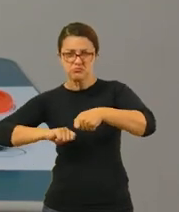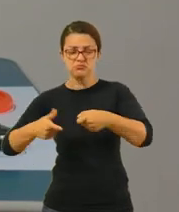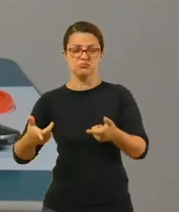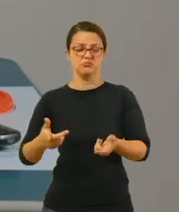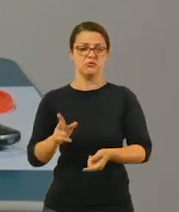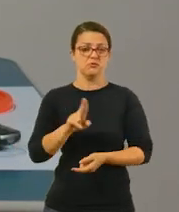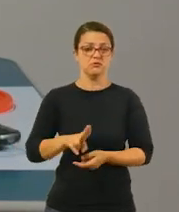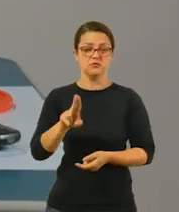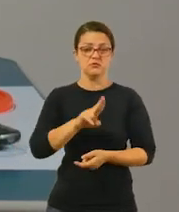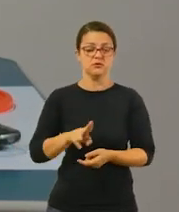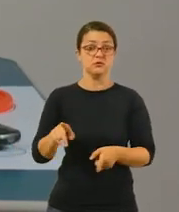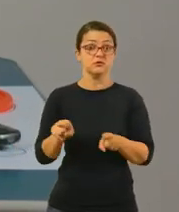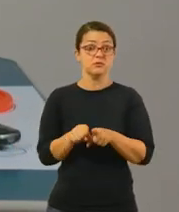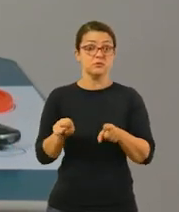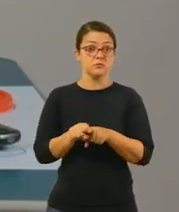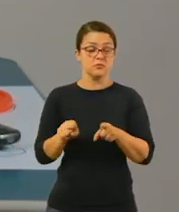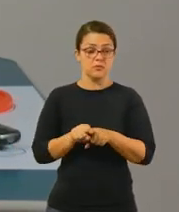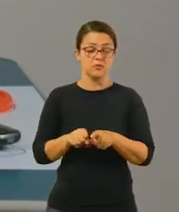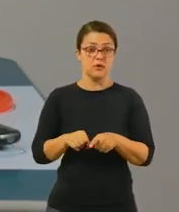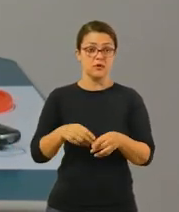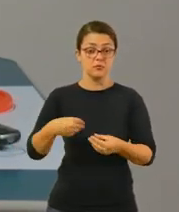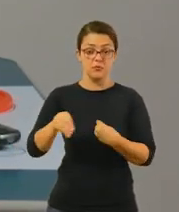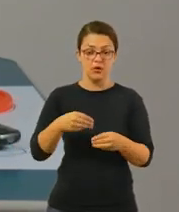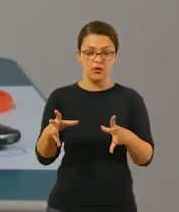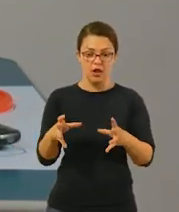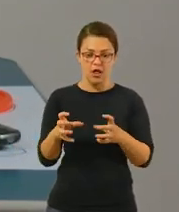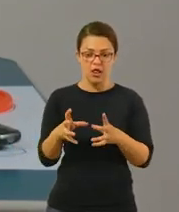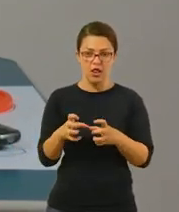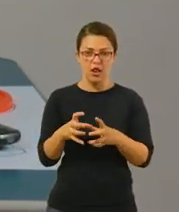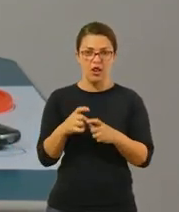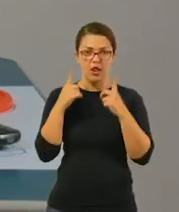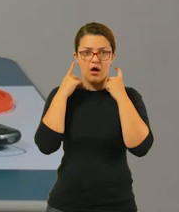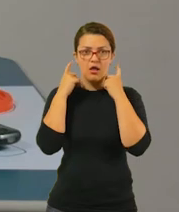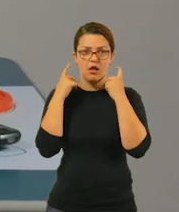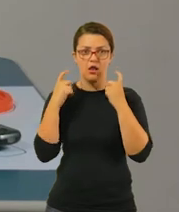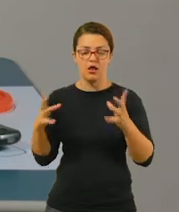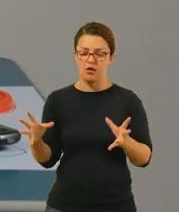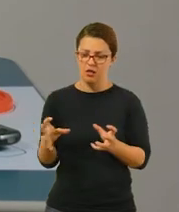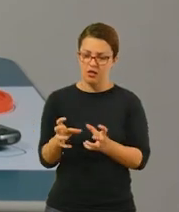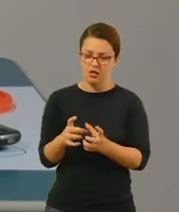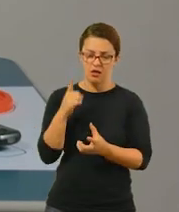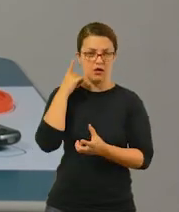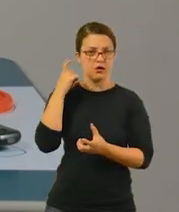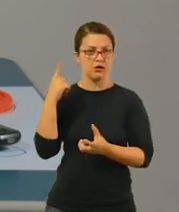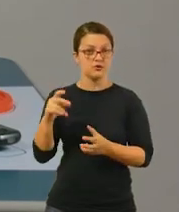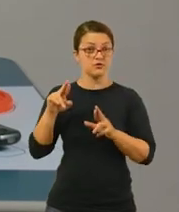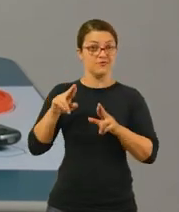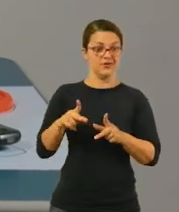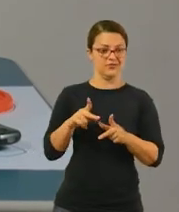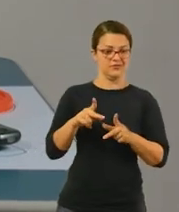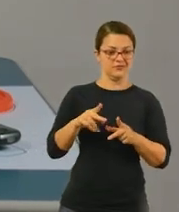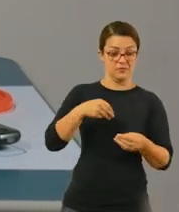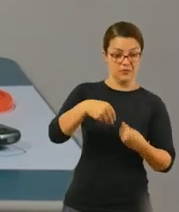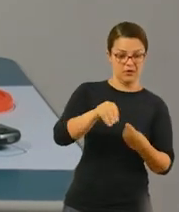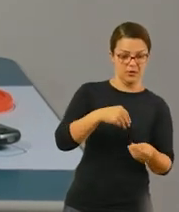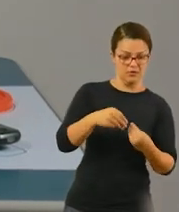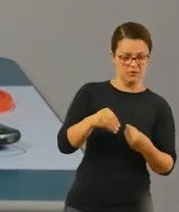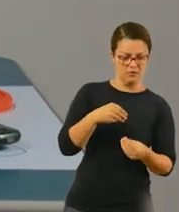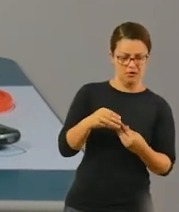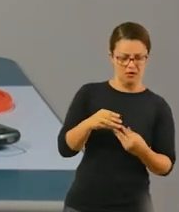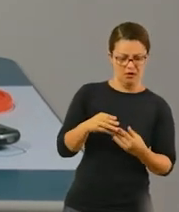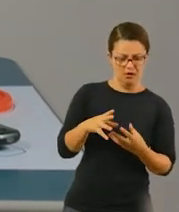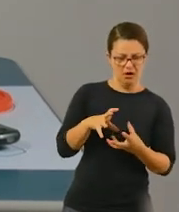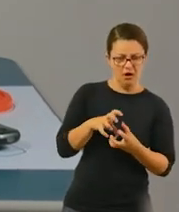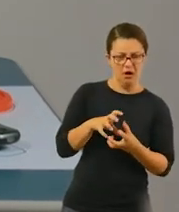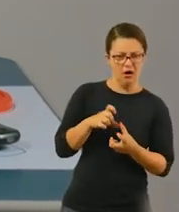utilizar. E o barulho também do plástico é diferente do rasgo. Para uma criança de berçário 1, é surpreendente, elas